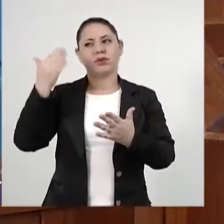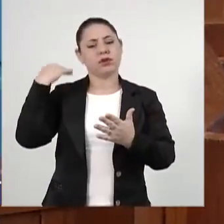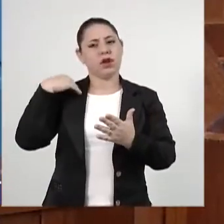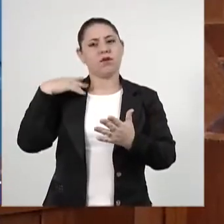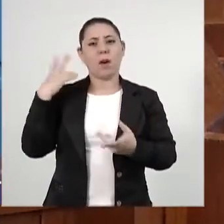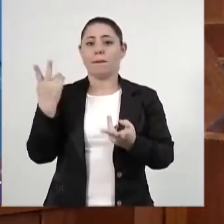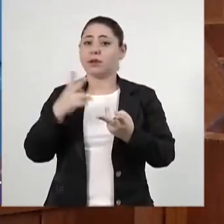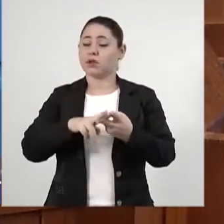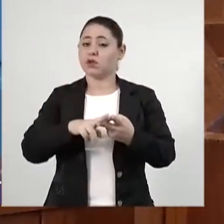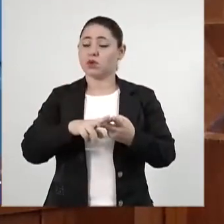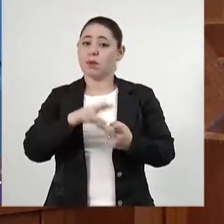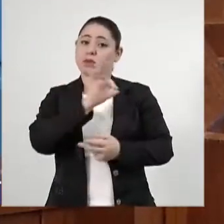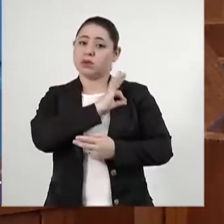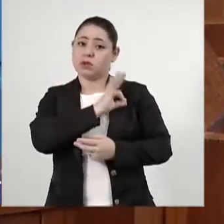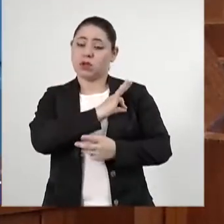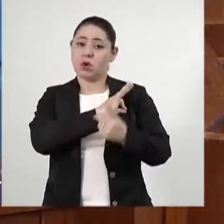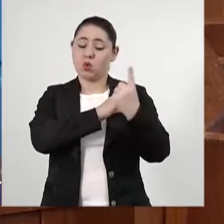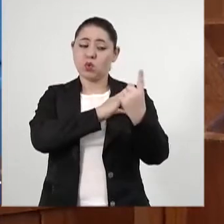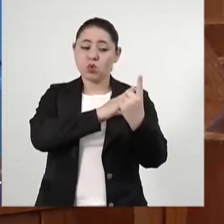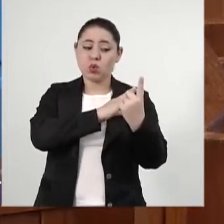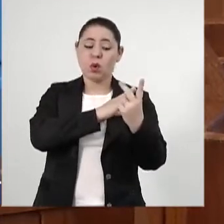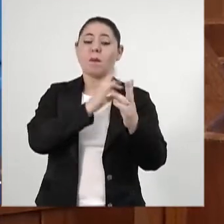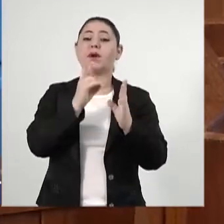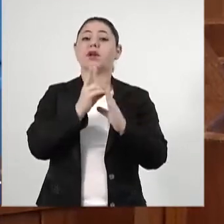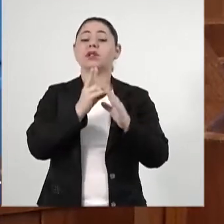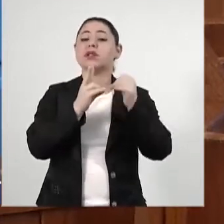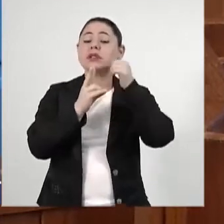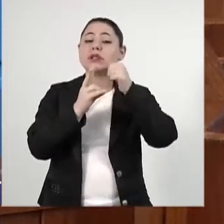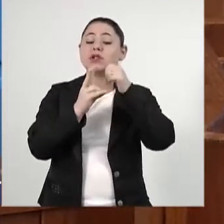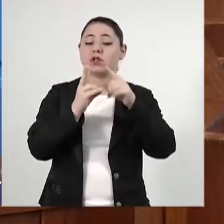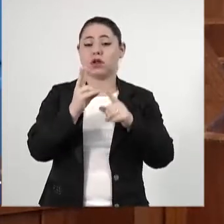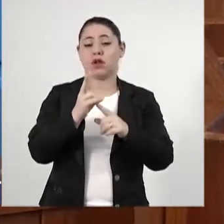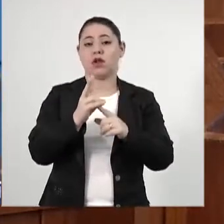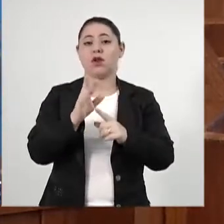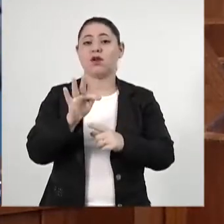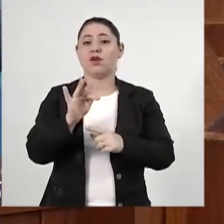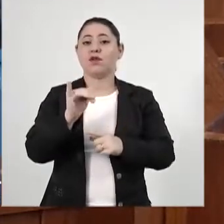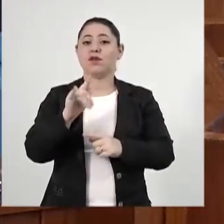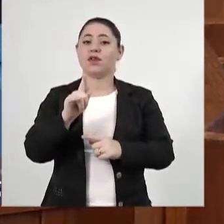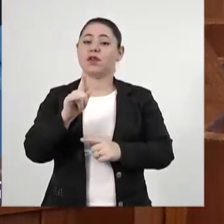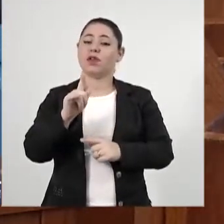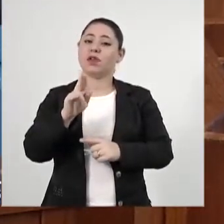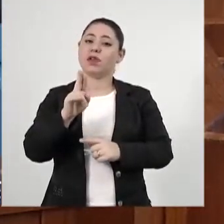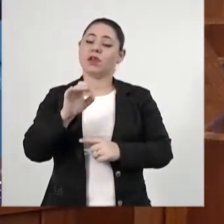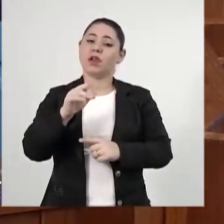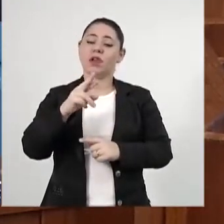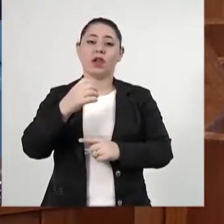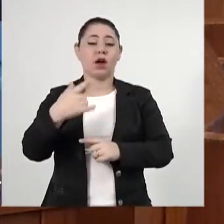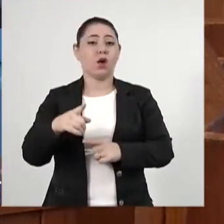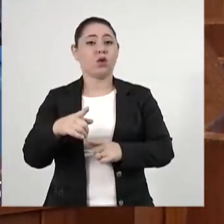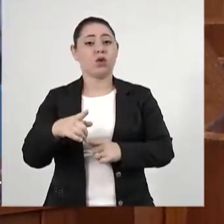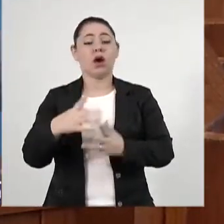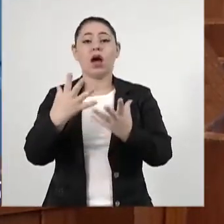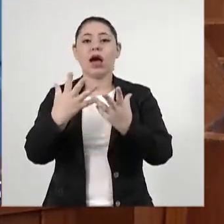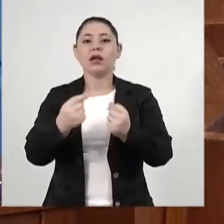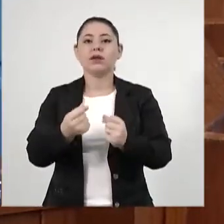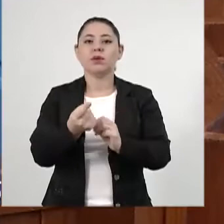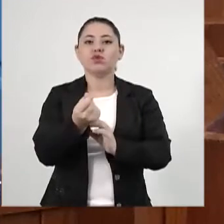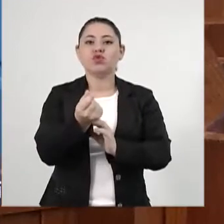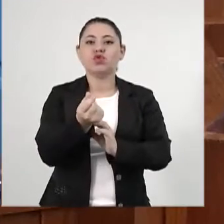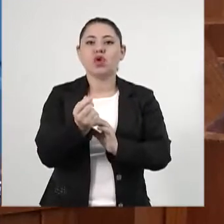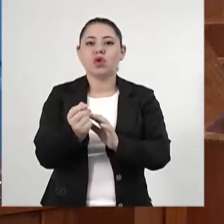policial e uma índia, Dirce Veron, certo? Recebendo propina